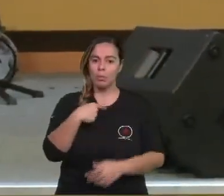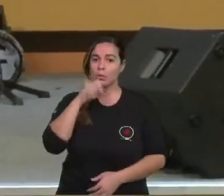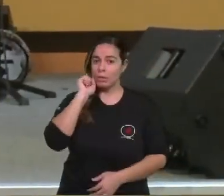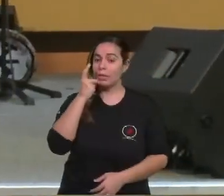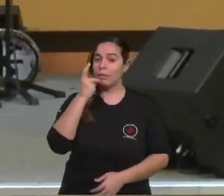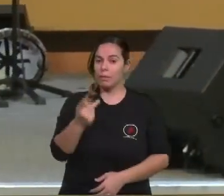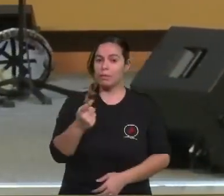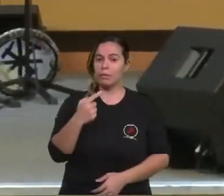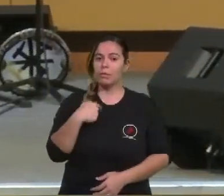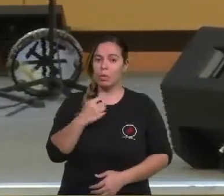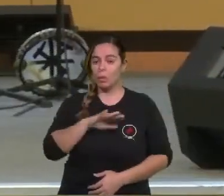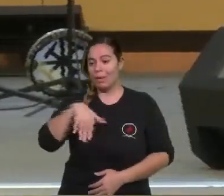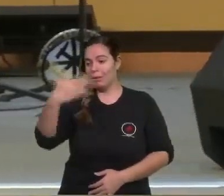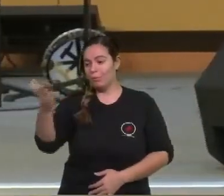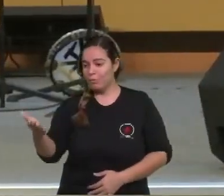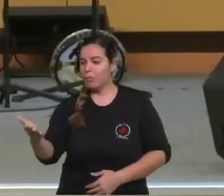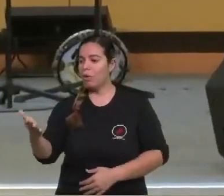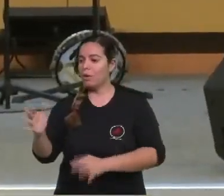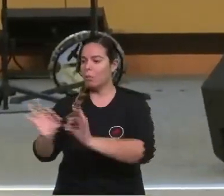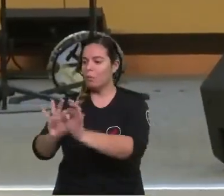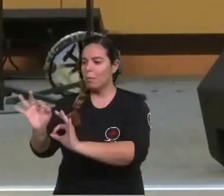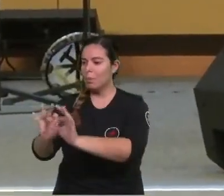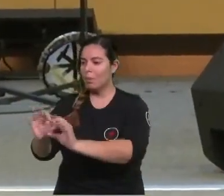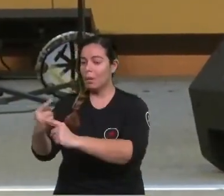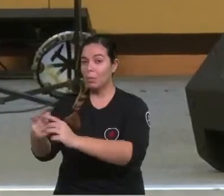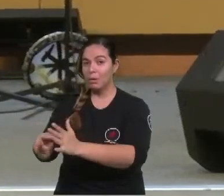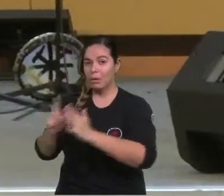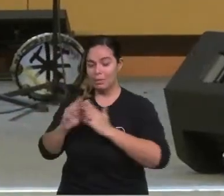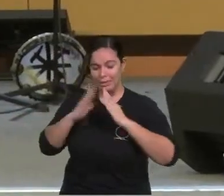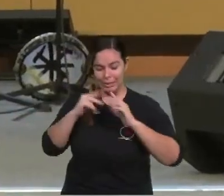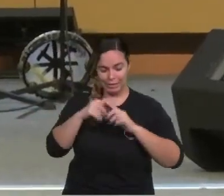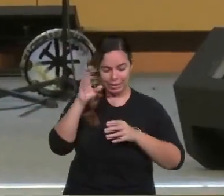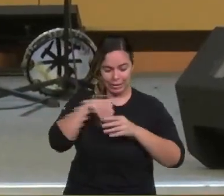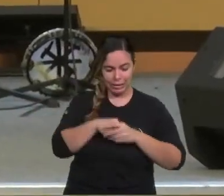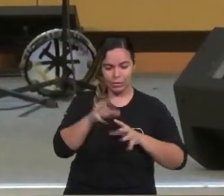dizendo, é o que eu faço lá fora com aquilo que eu recebo aqui dentro.